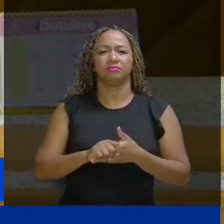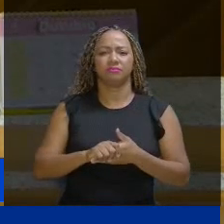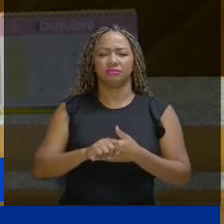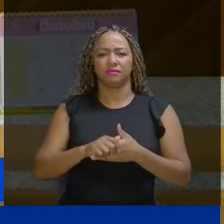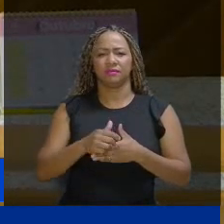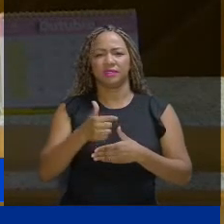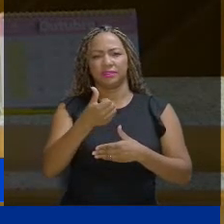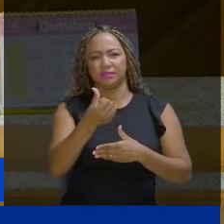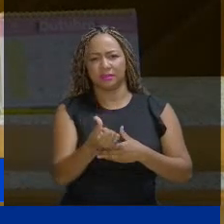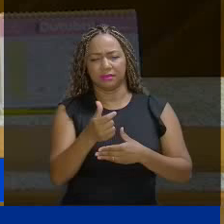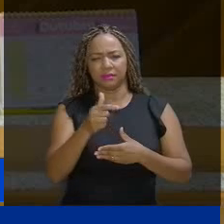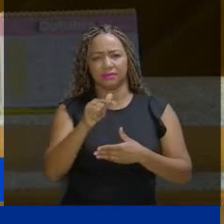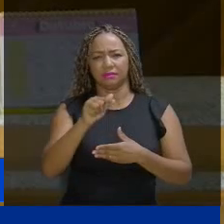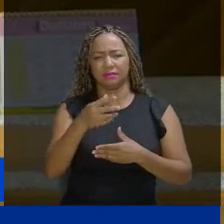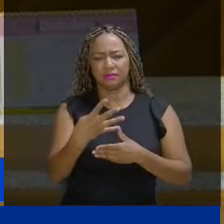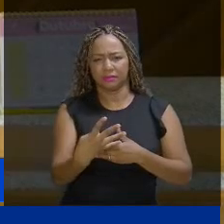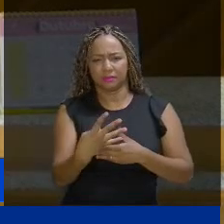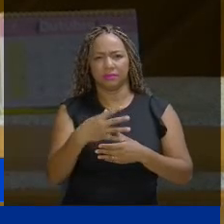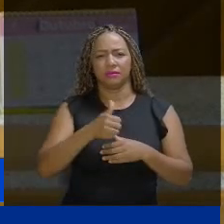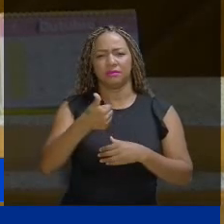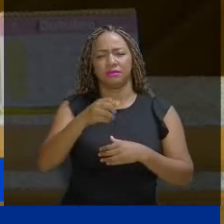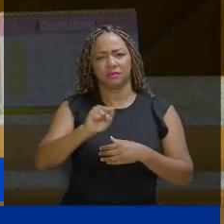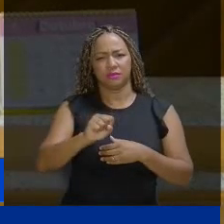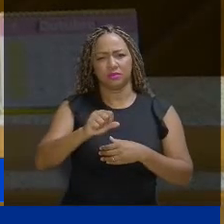104ª Sessão Judiciária Ordinária de